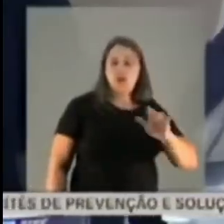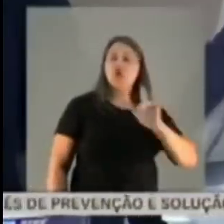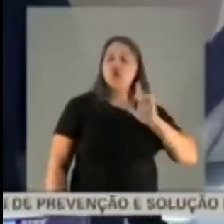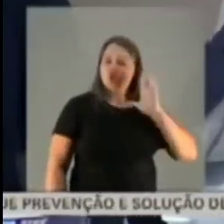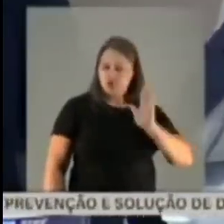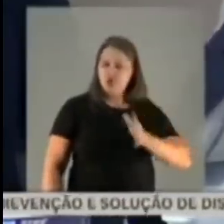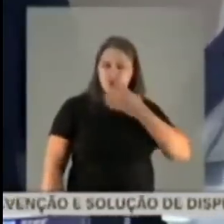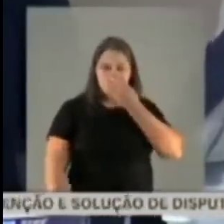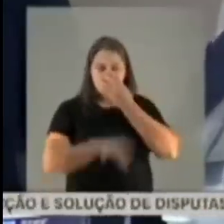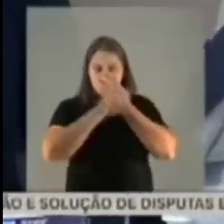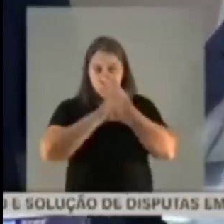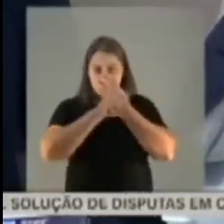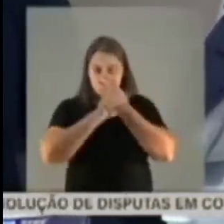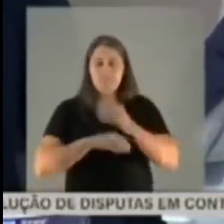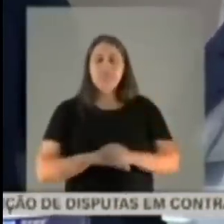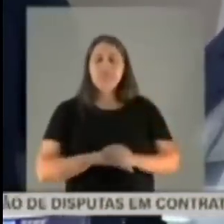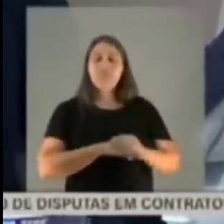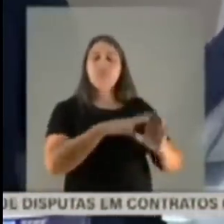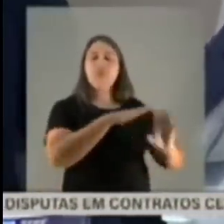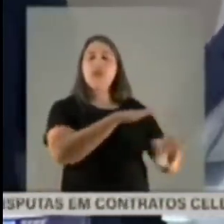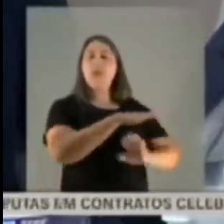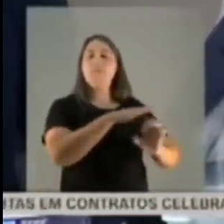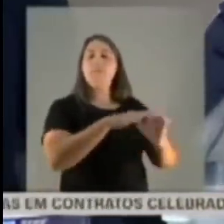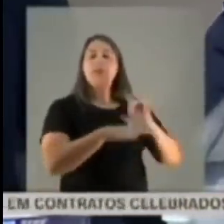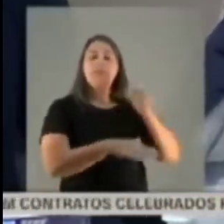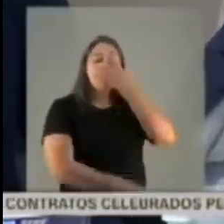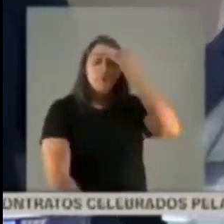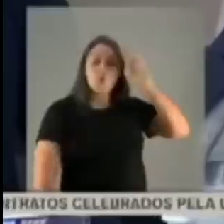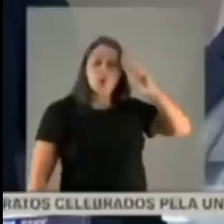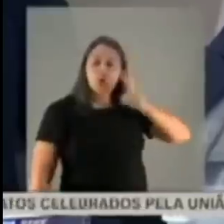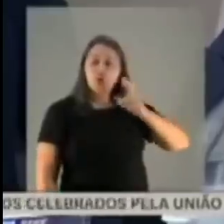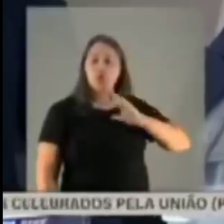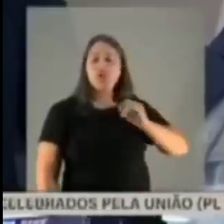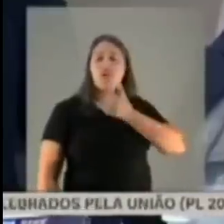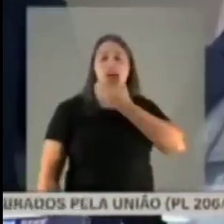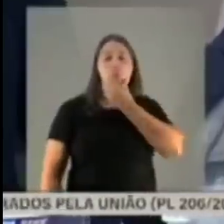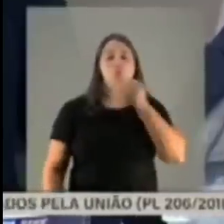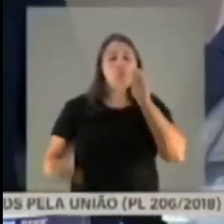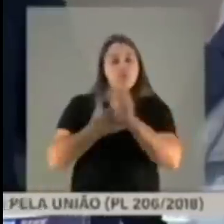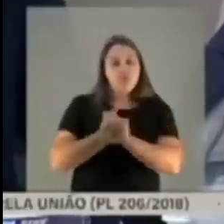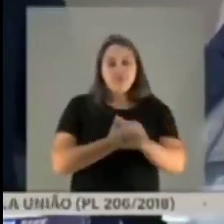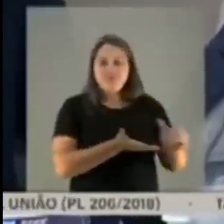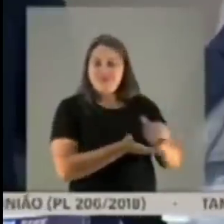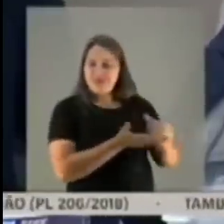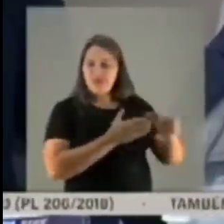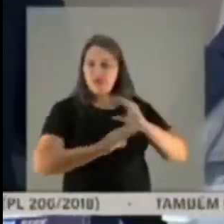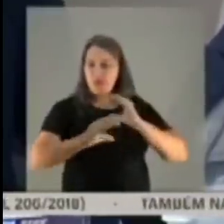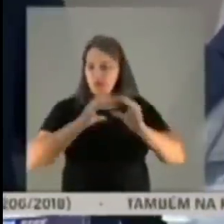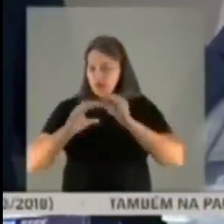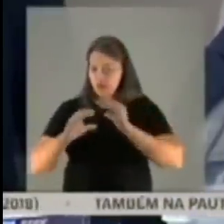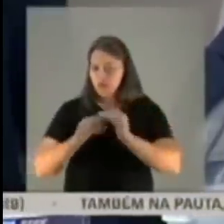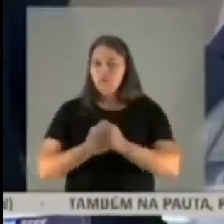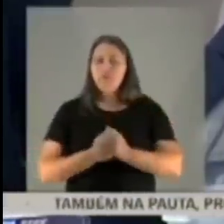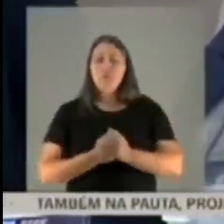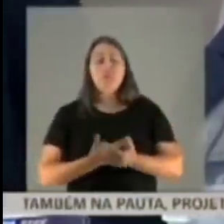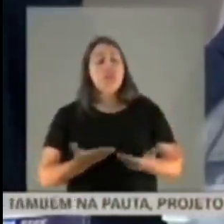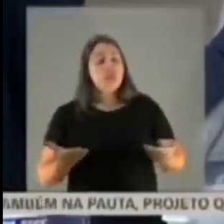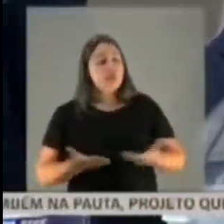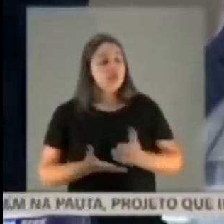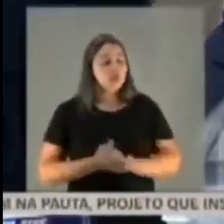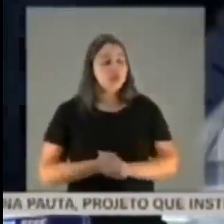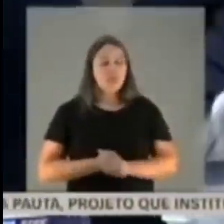já esses respiradores. Essa empresa, ela pertencia ao esposo da então secretária de comunicação. Para que não